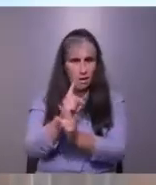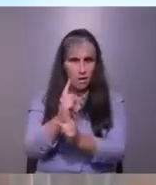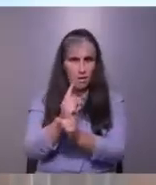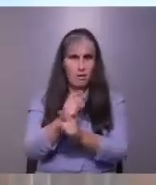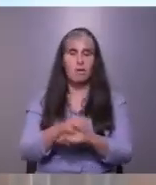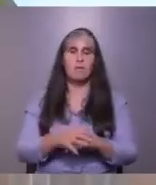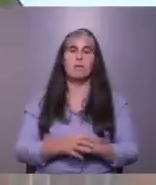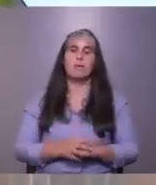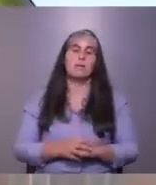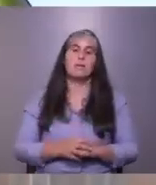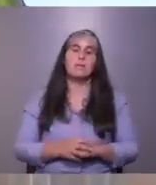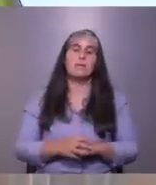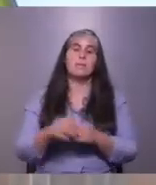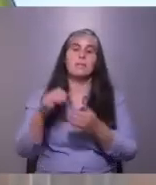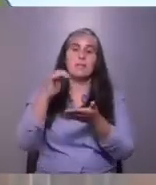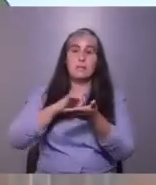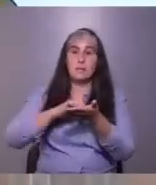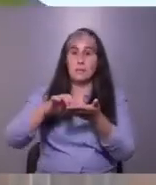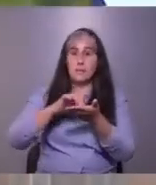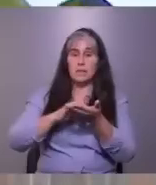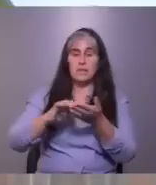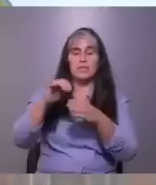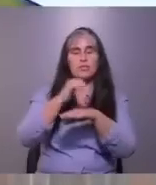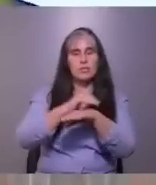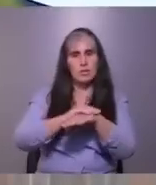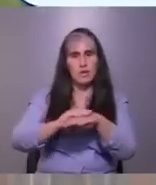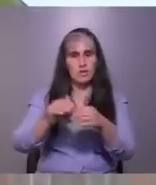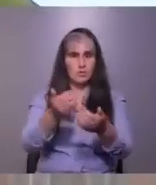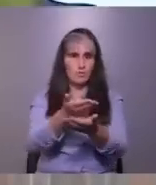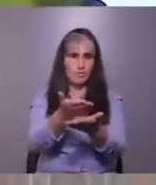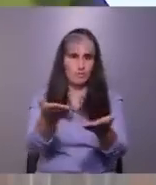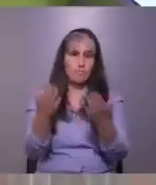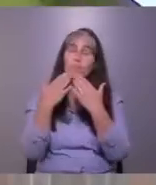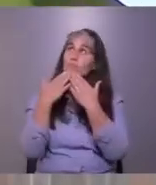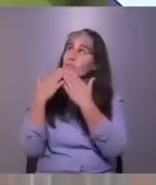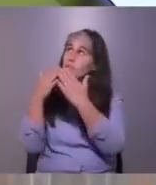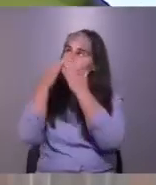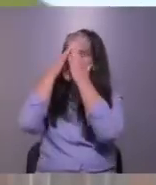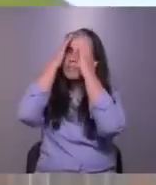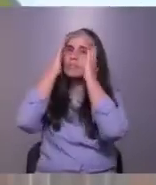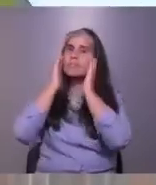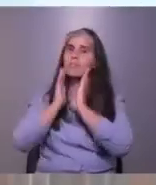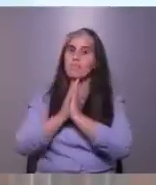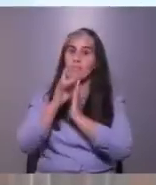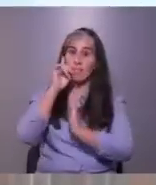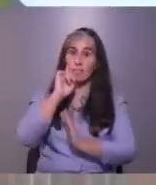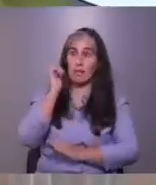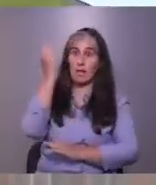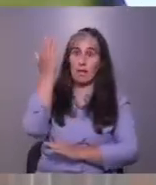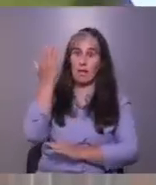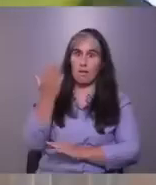Caros peregrinos, por intercessão de Nossa Senhora, a Mulher Eucarística na totalidade da sua